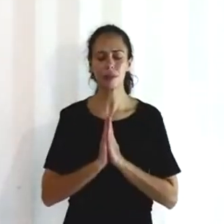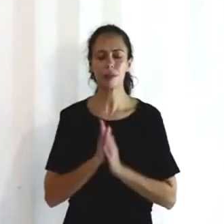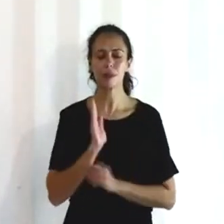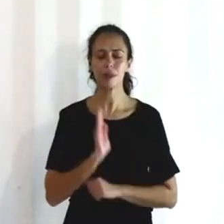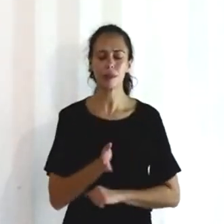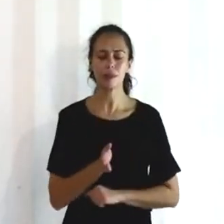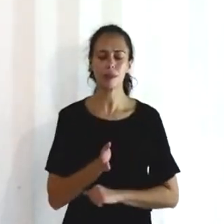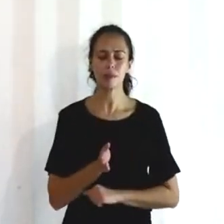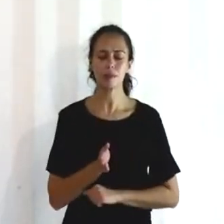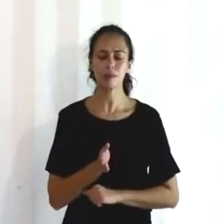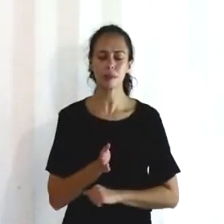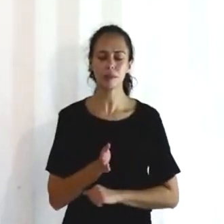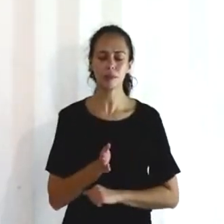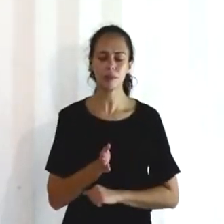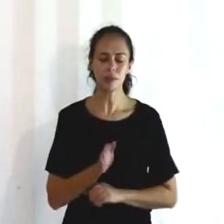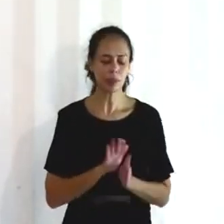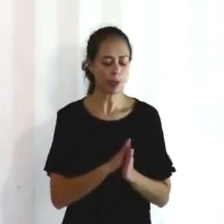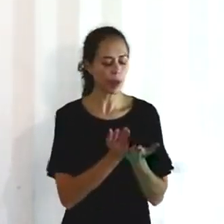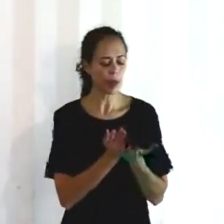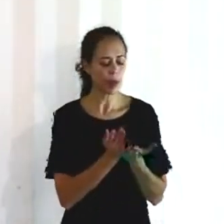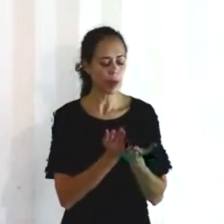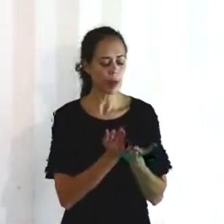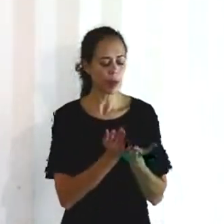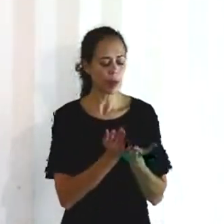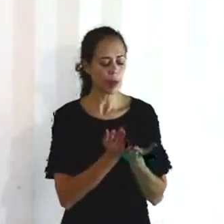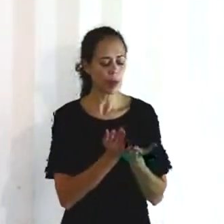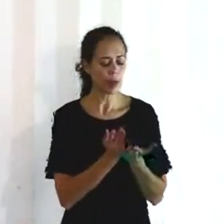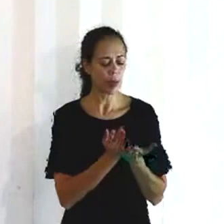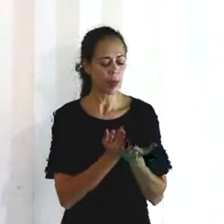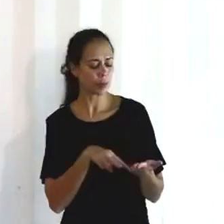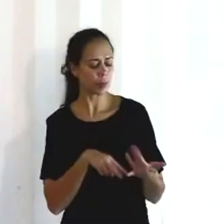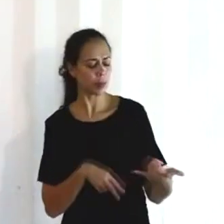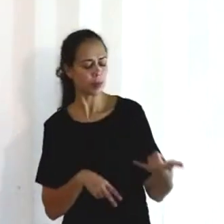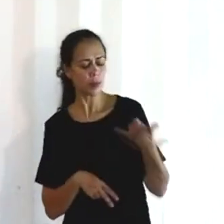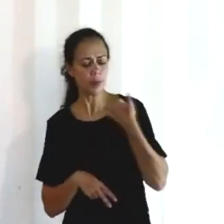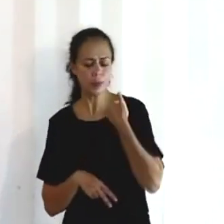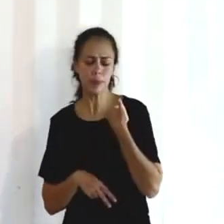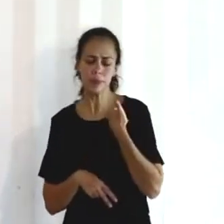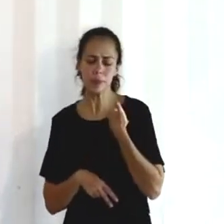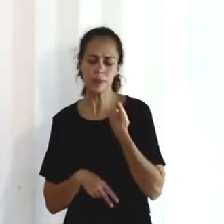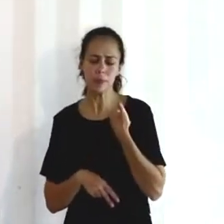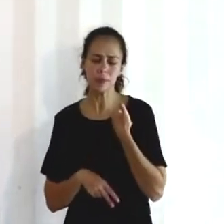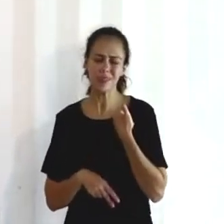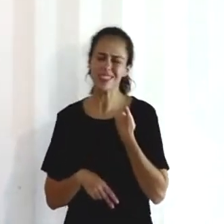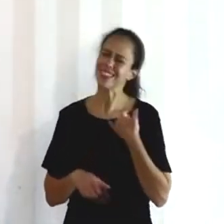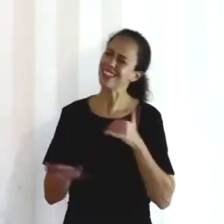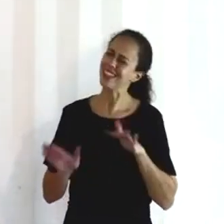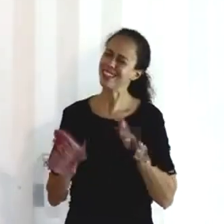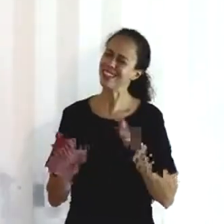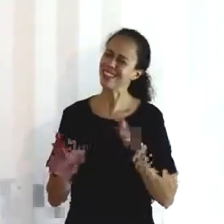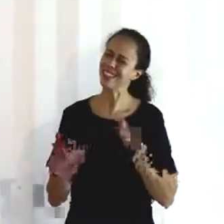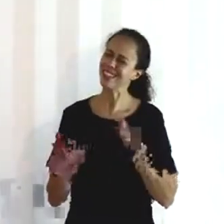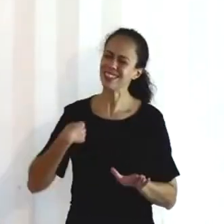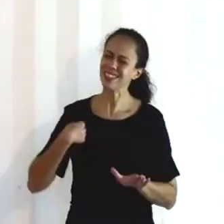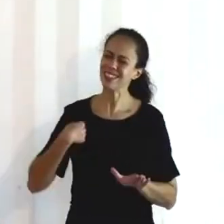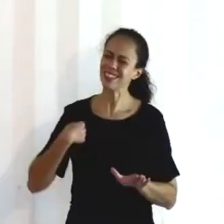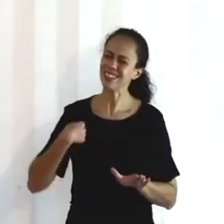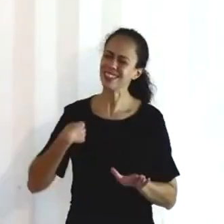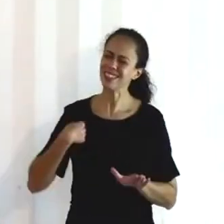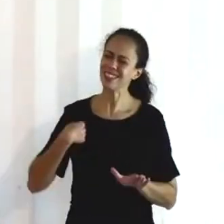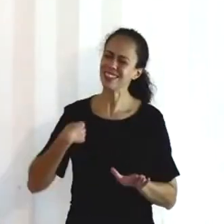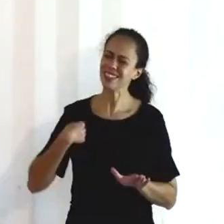deu aos discípulos, fica uma mensagem que talvez estejamos exigindo das